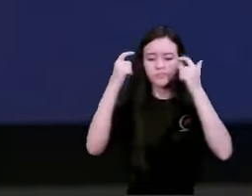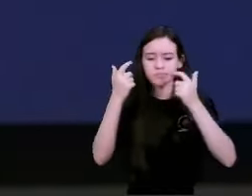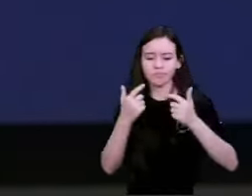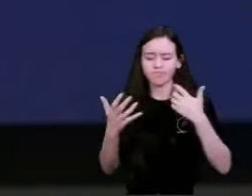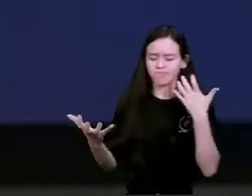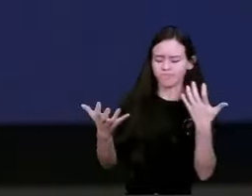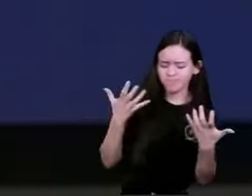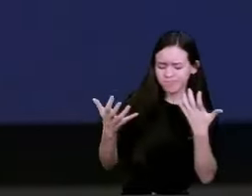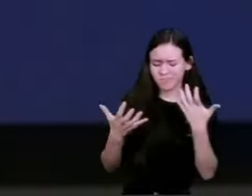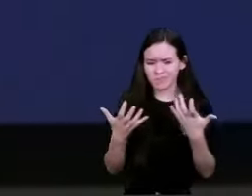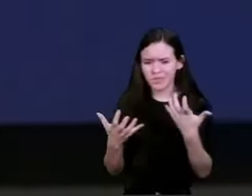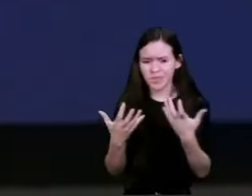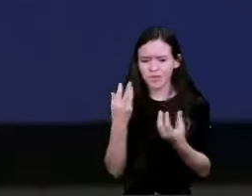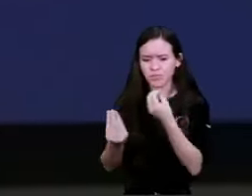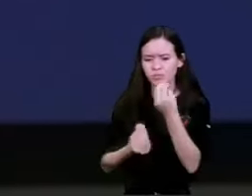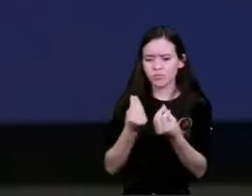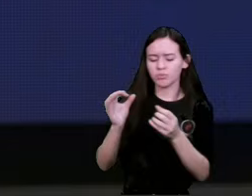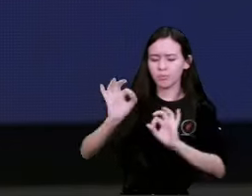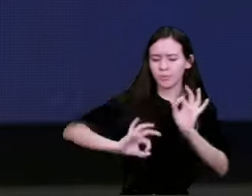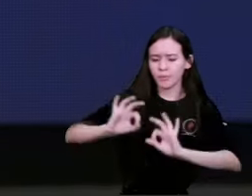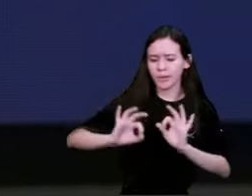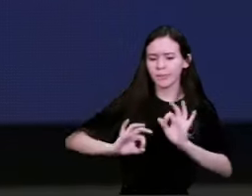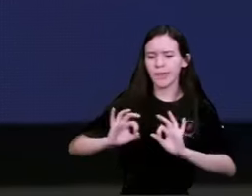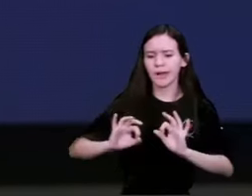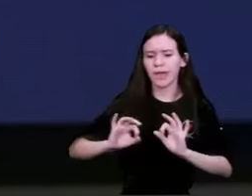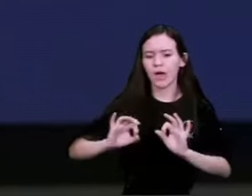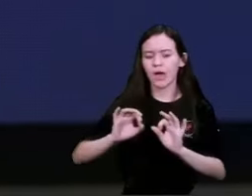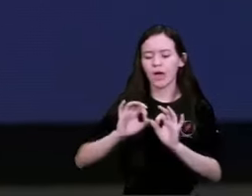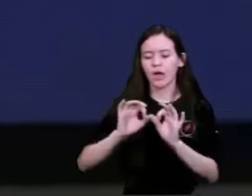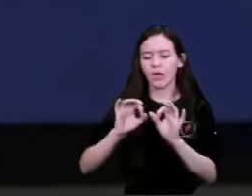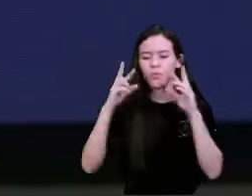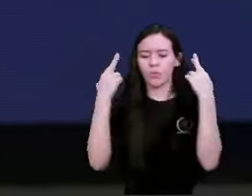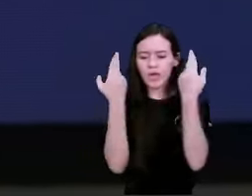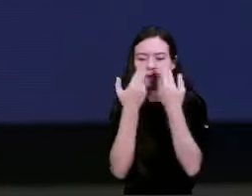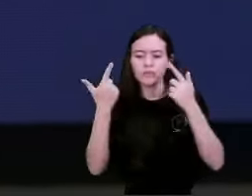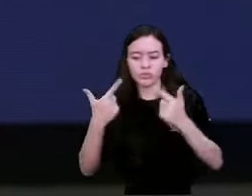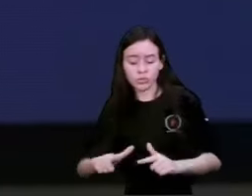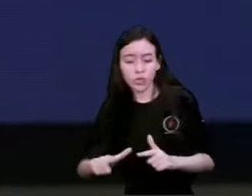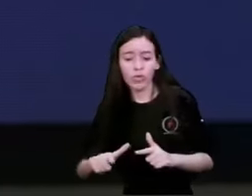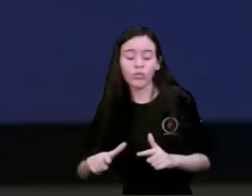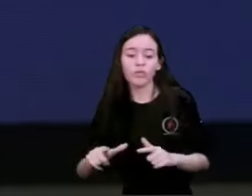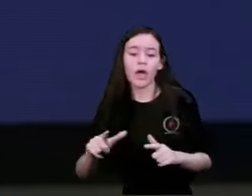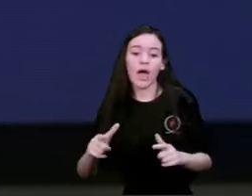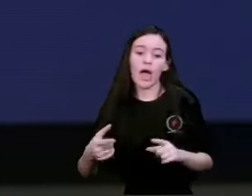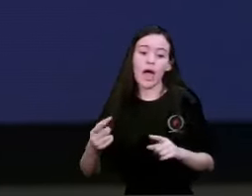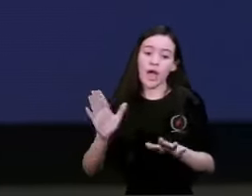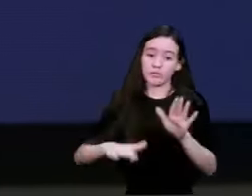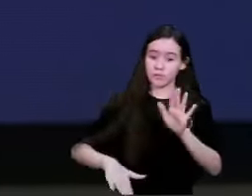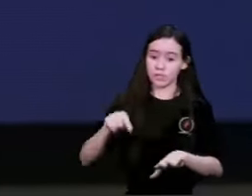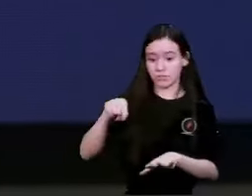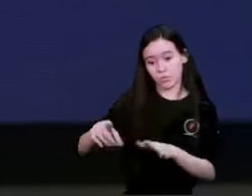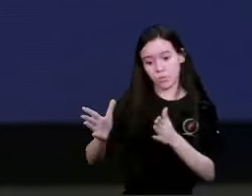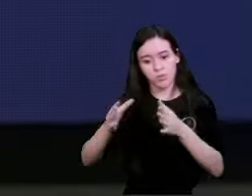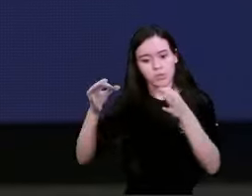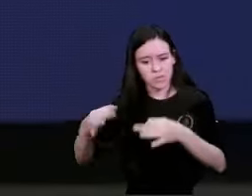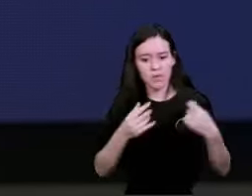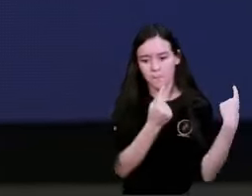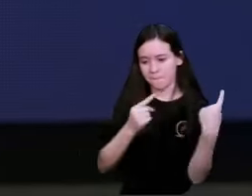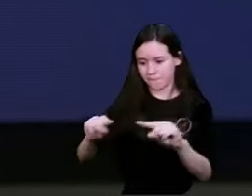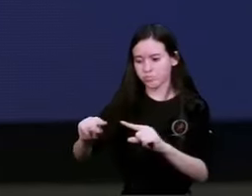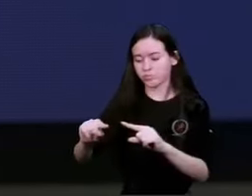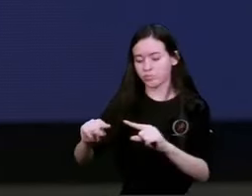essa estrutura e com essa nova reorganização. Talvez ali atrás era o momento de atacar. Talvez ali era o momento de